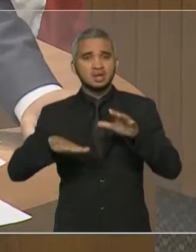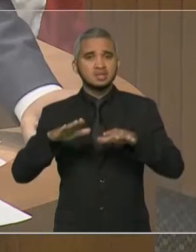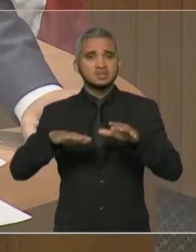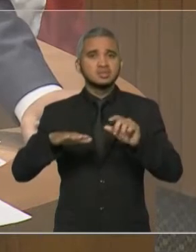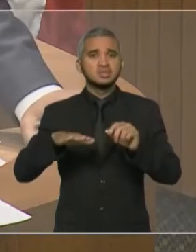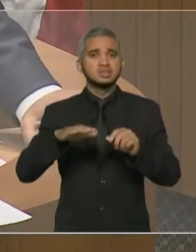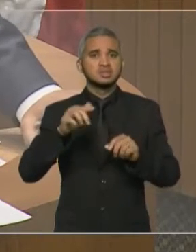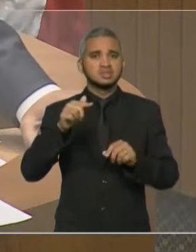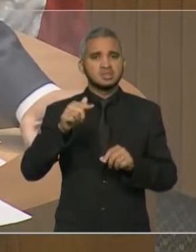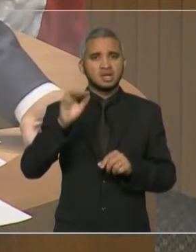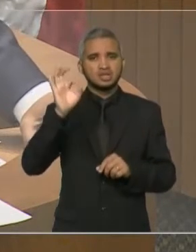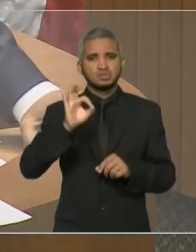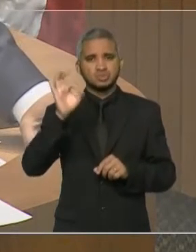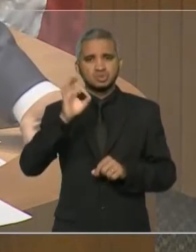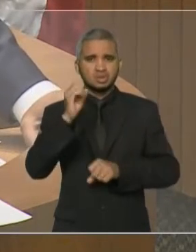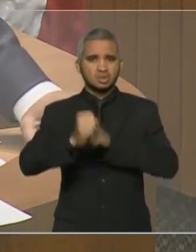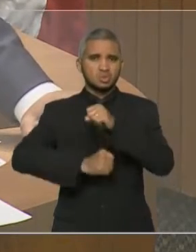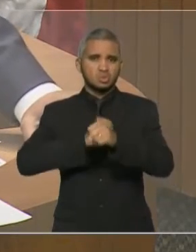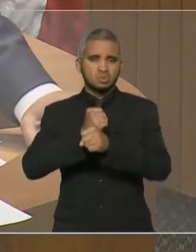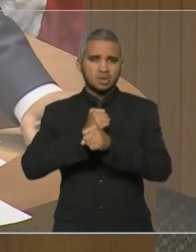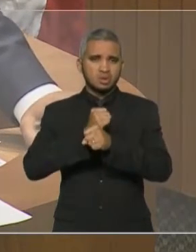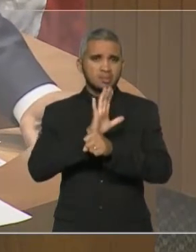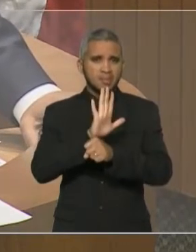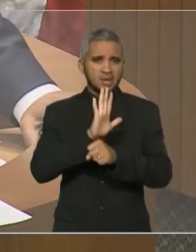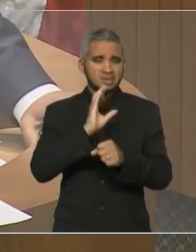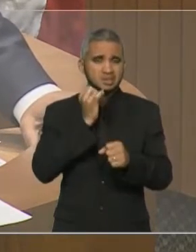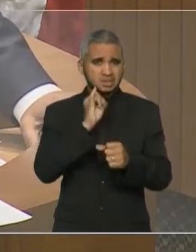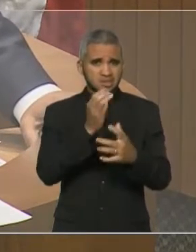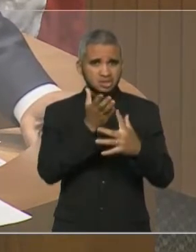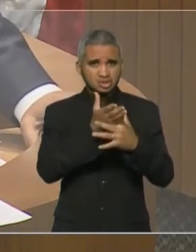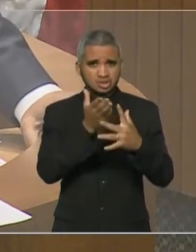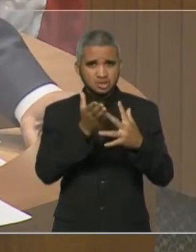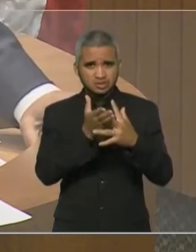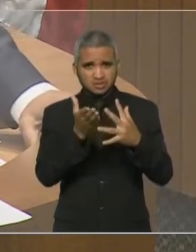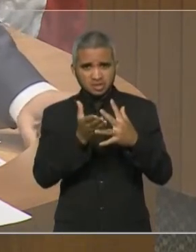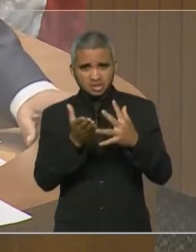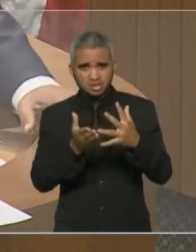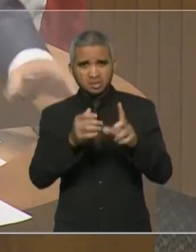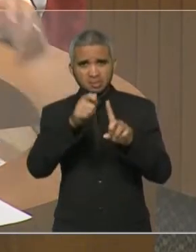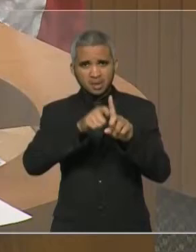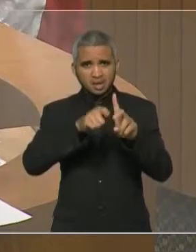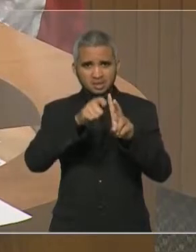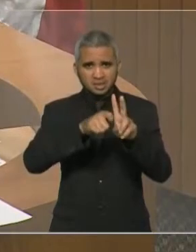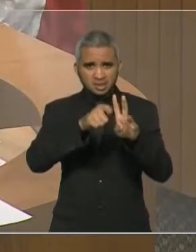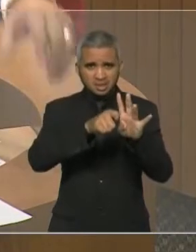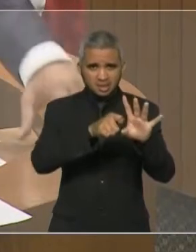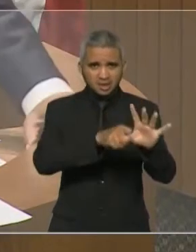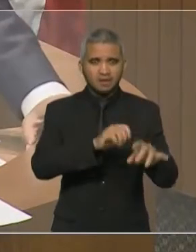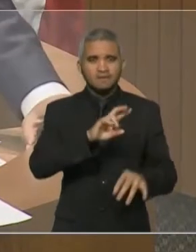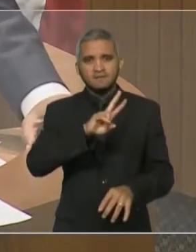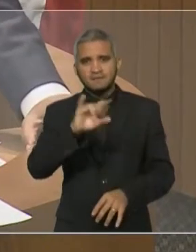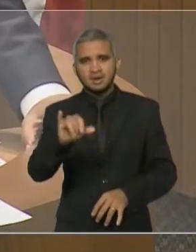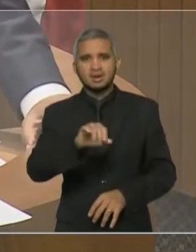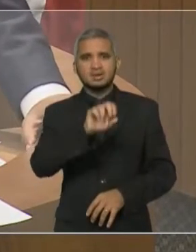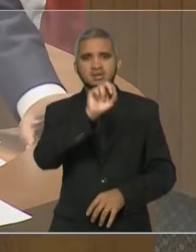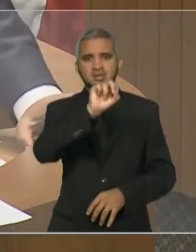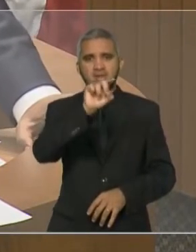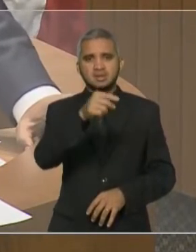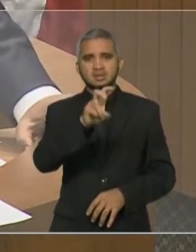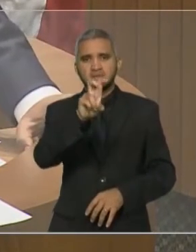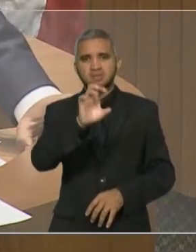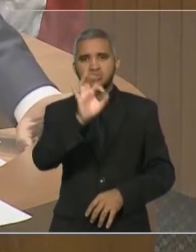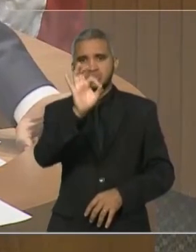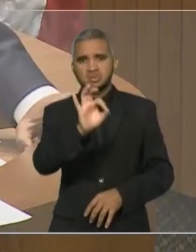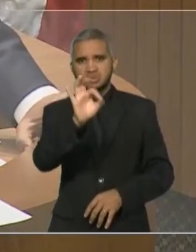mês. 0,5% ao mês. E alguém colocou que viraria um absurdo. Será